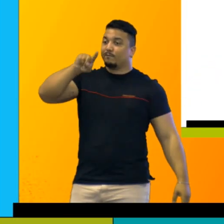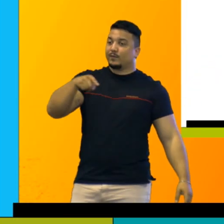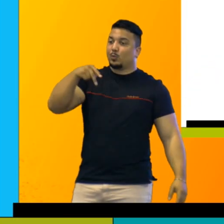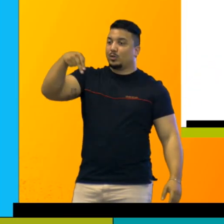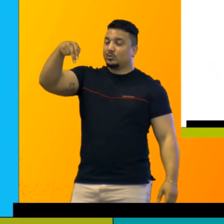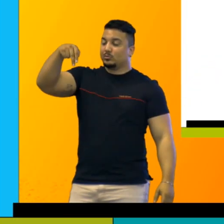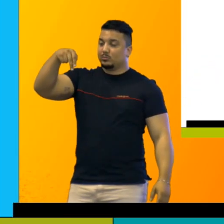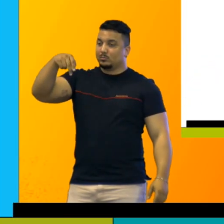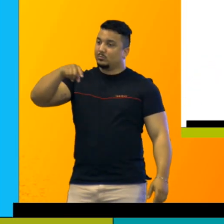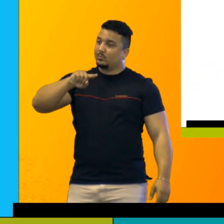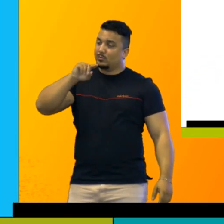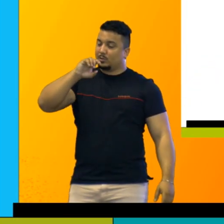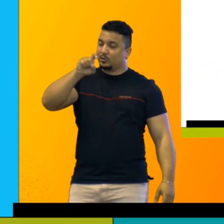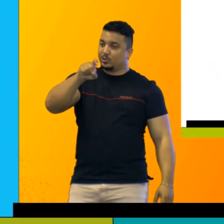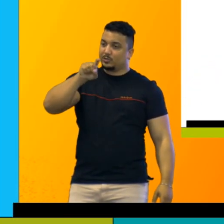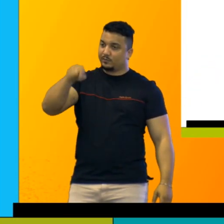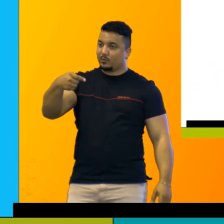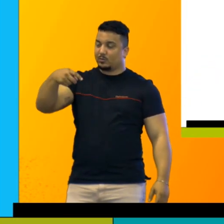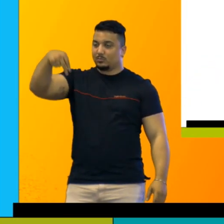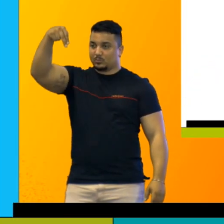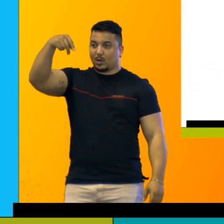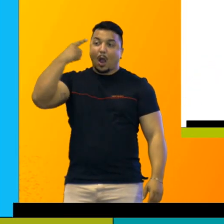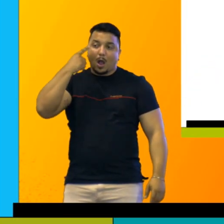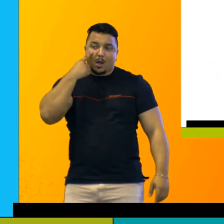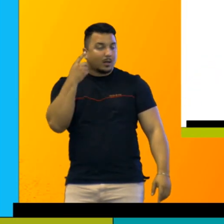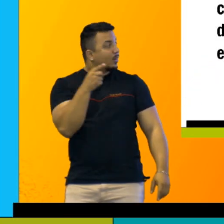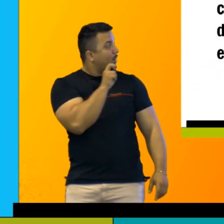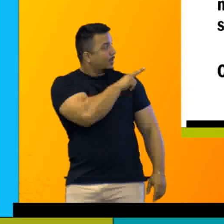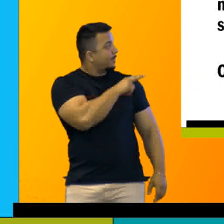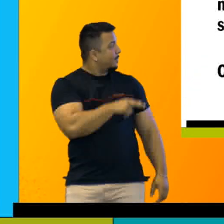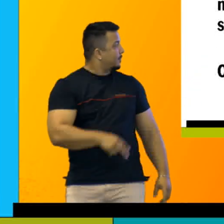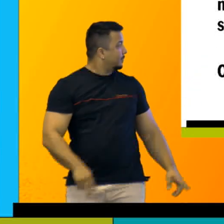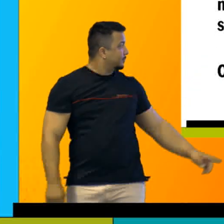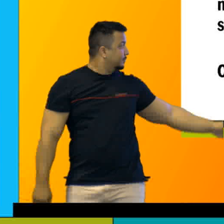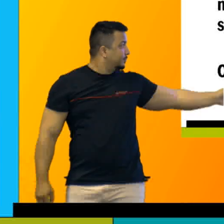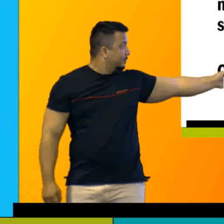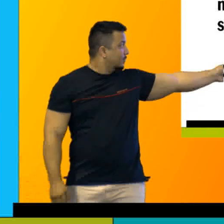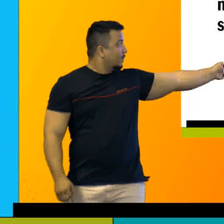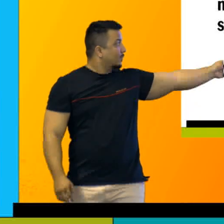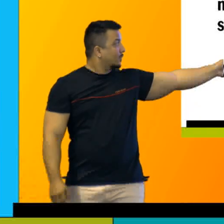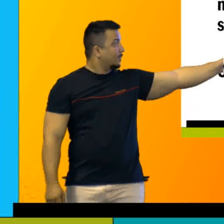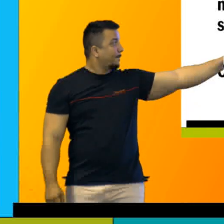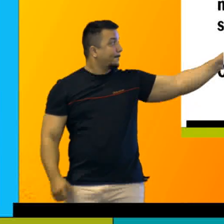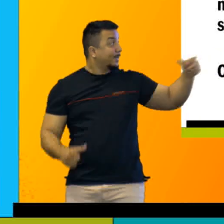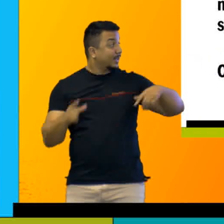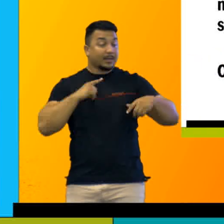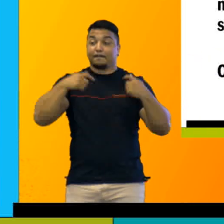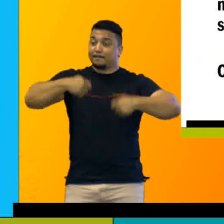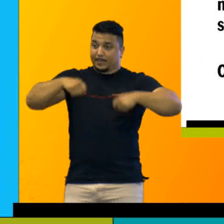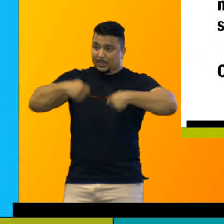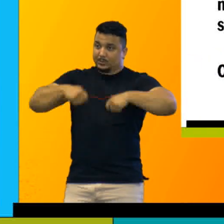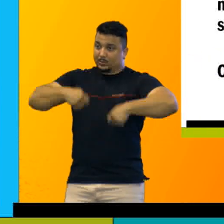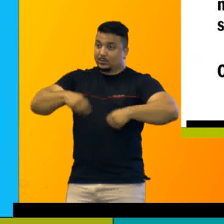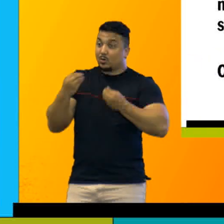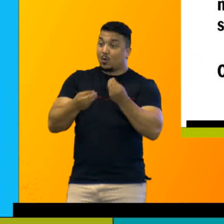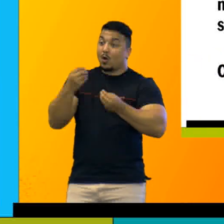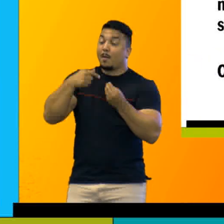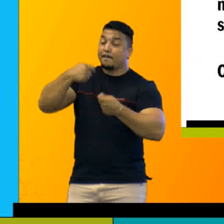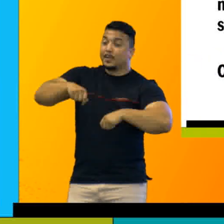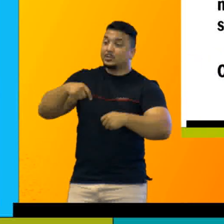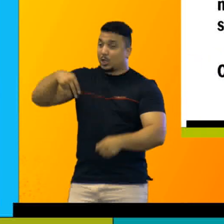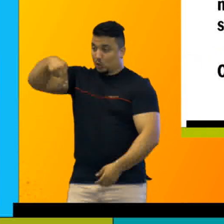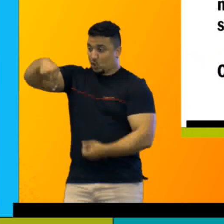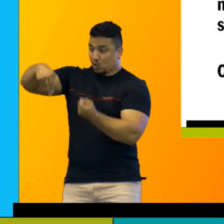ó. Lembra da questão? Como é que bota notação científica, ó? Ó. Tem que escrever assim, ó.